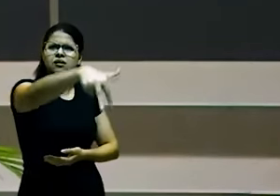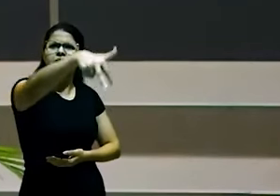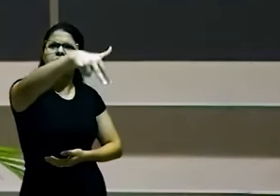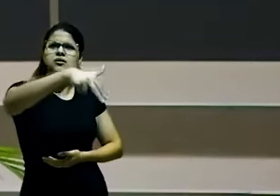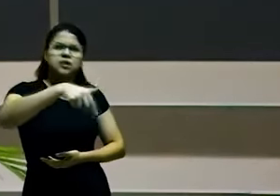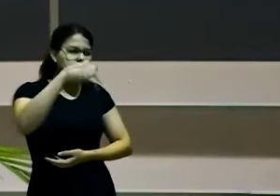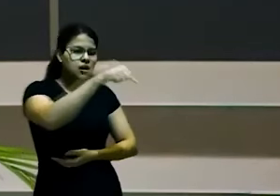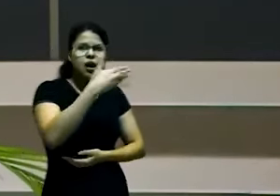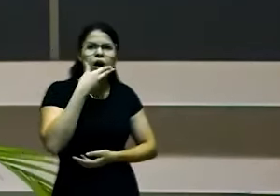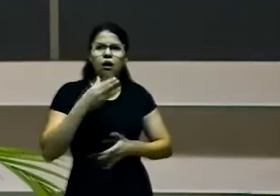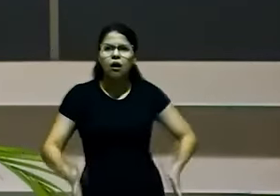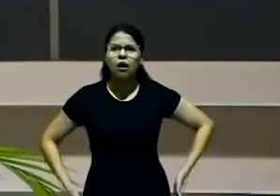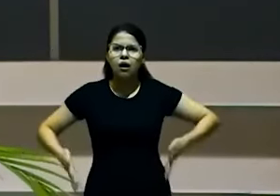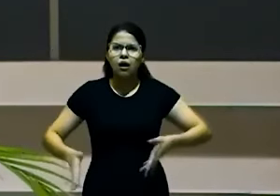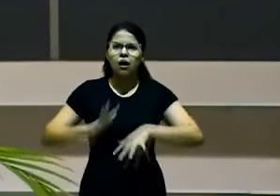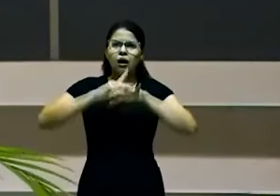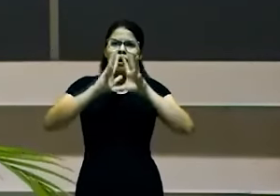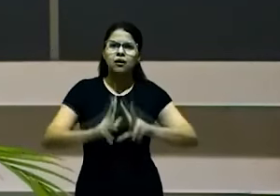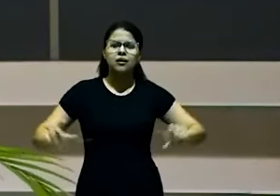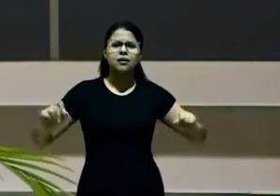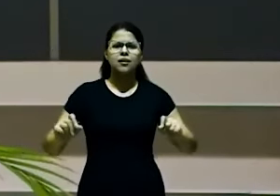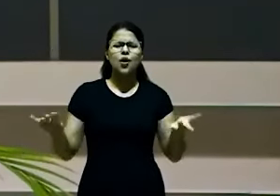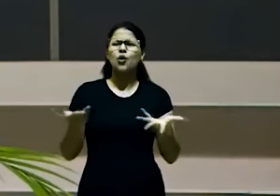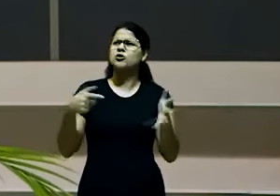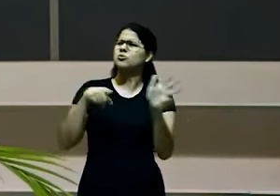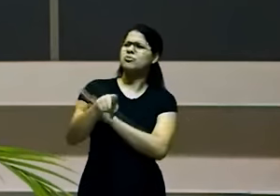Anda que foi que Jesus Viu em